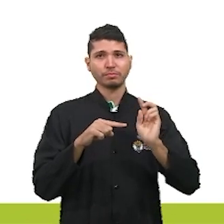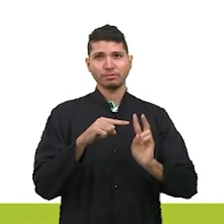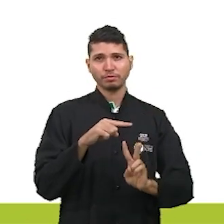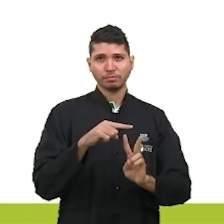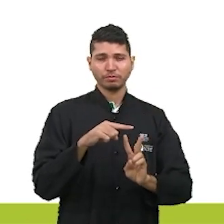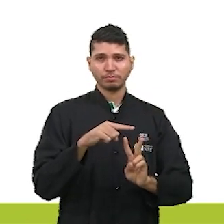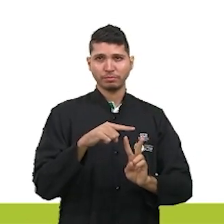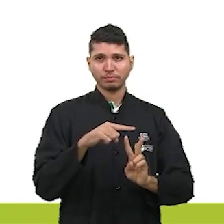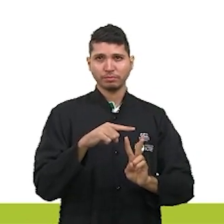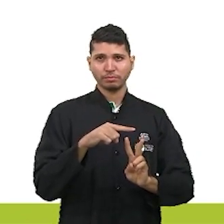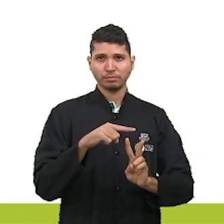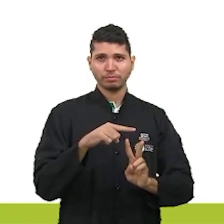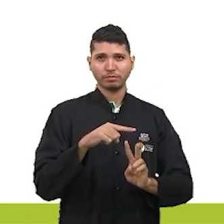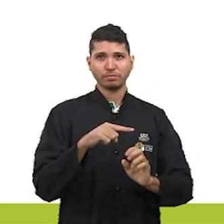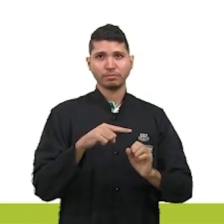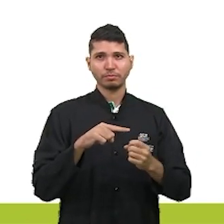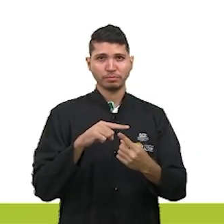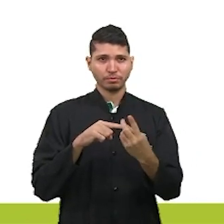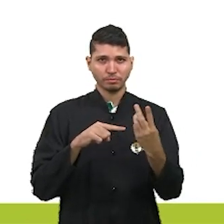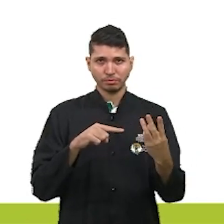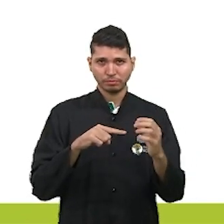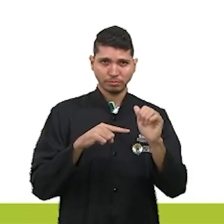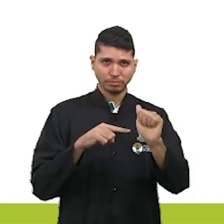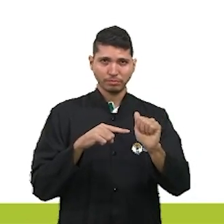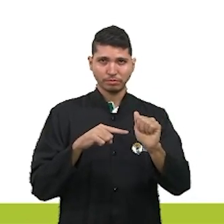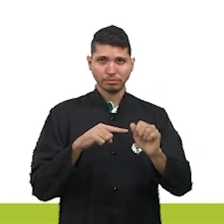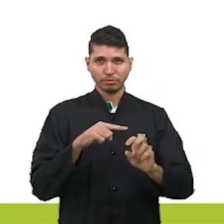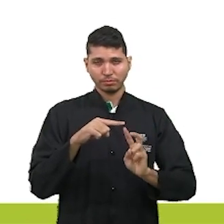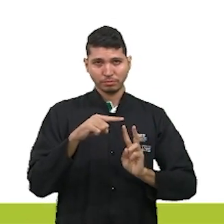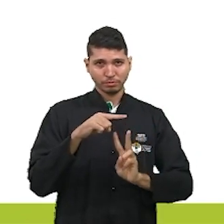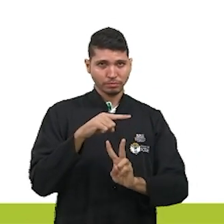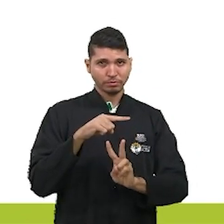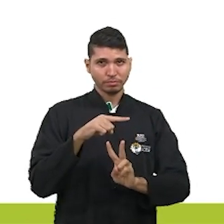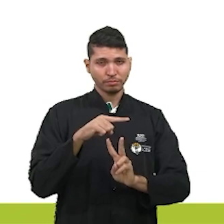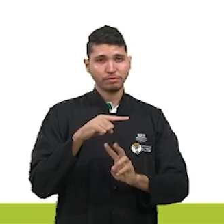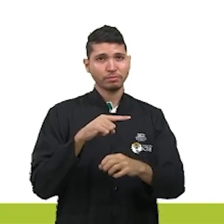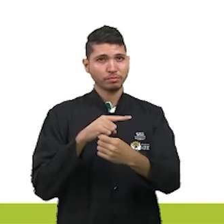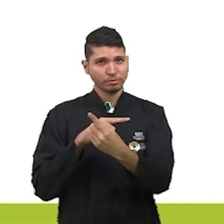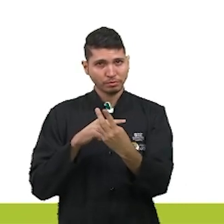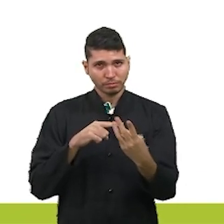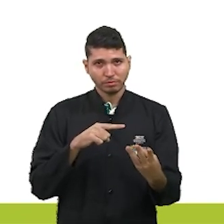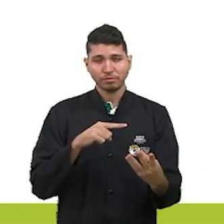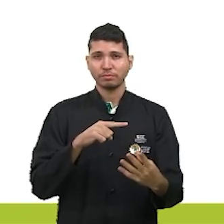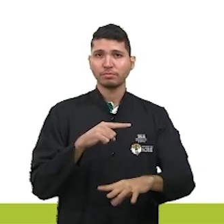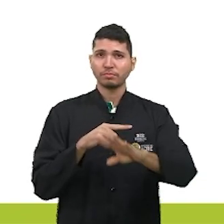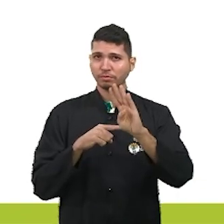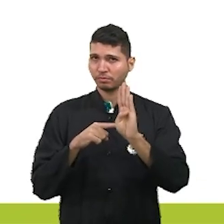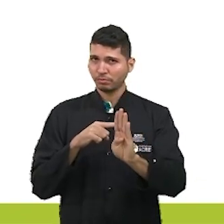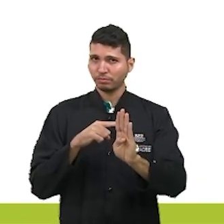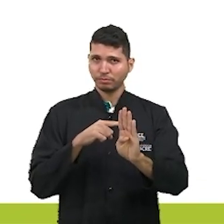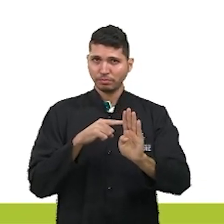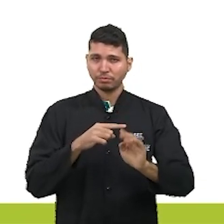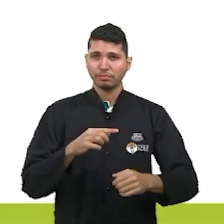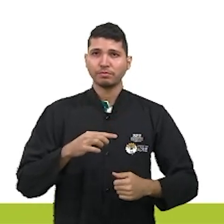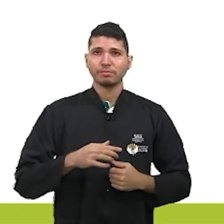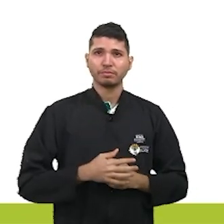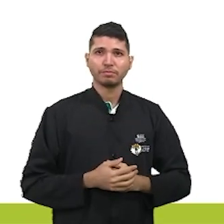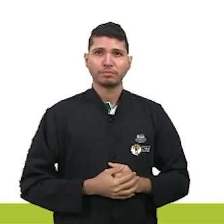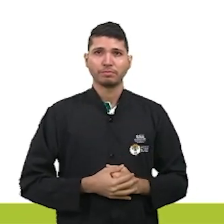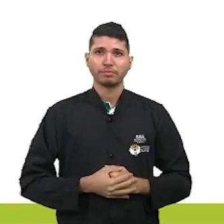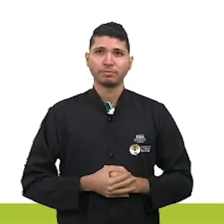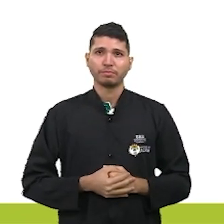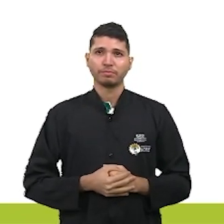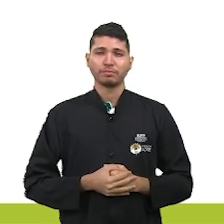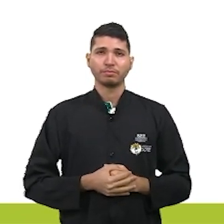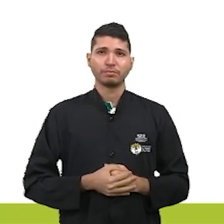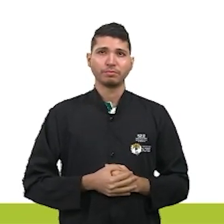A e 2 fatorial para a quantidade de B. E você resolve esse problema. De modo que,